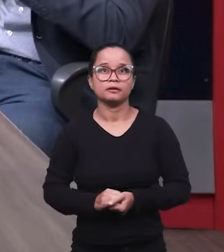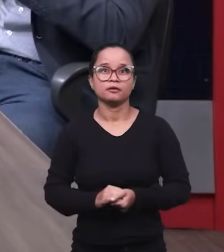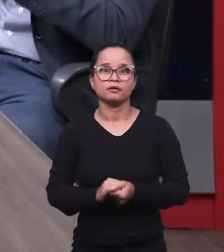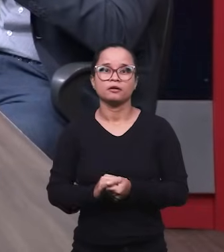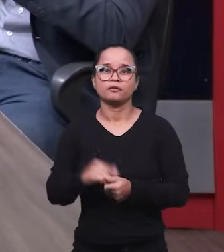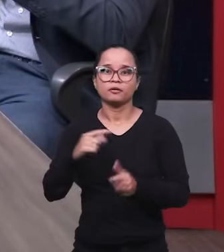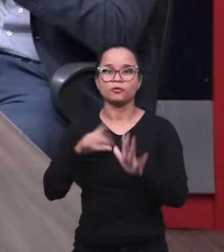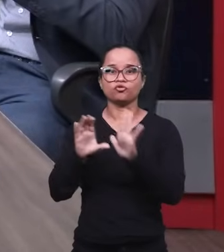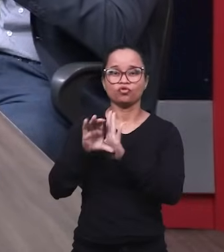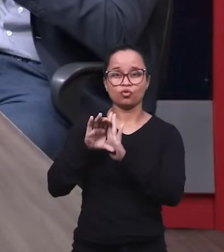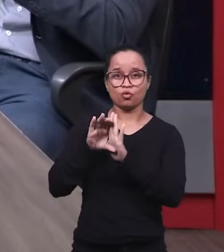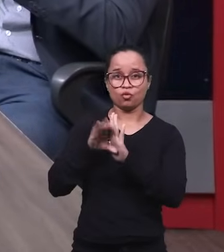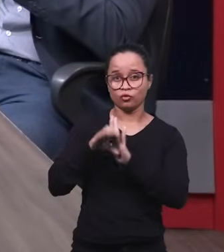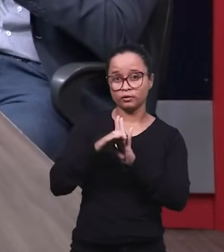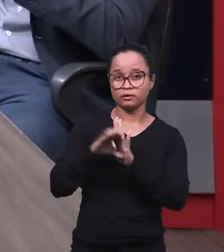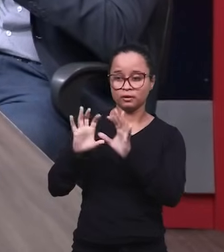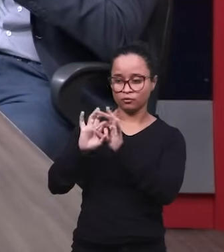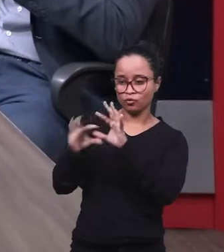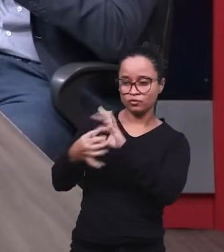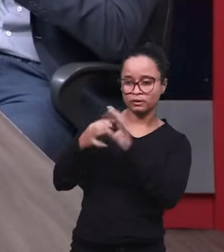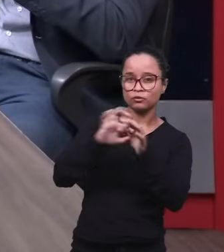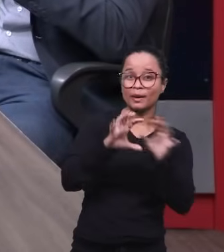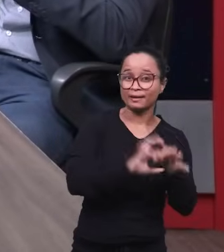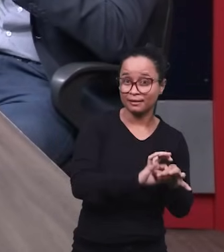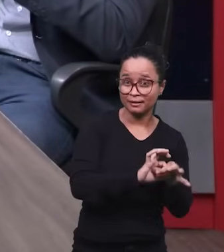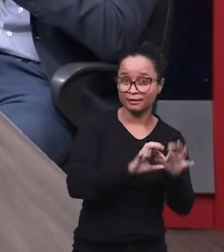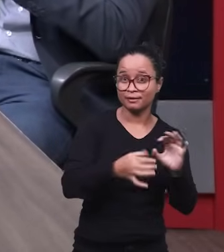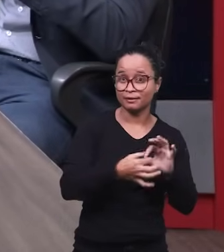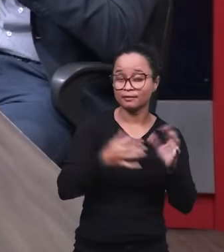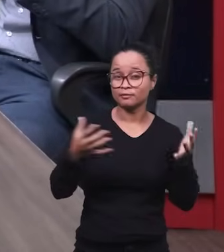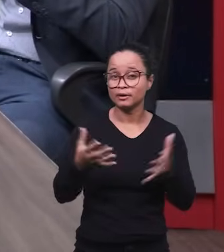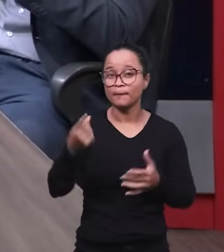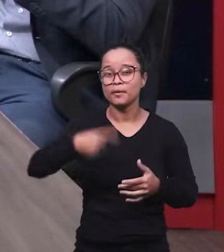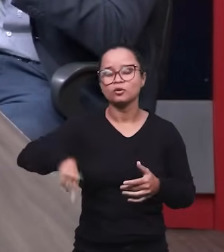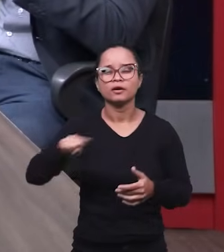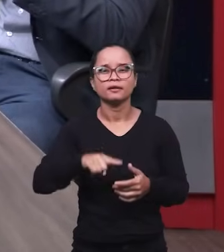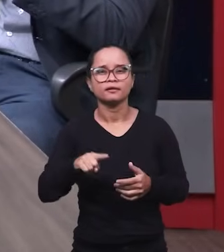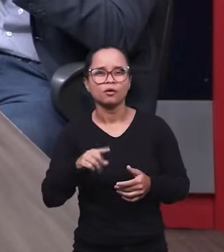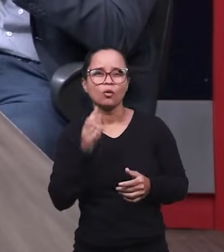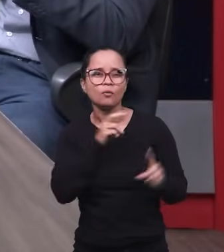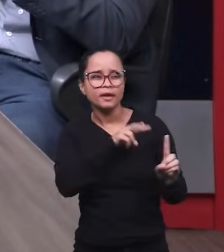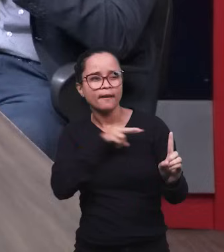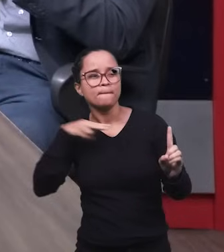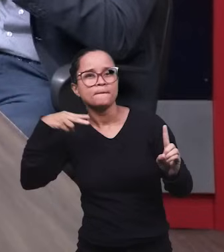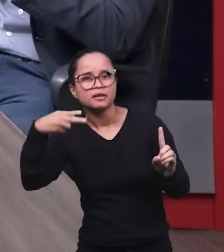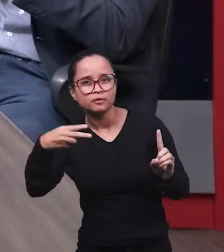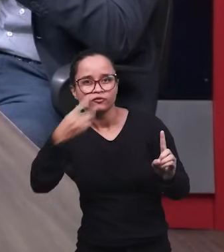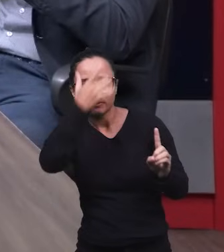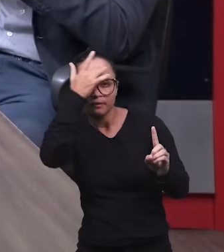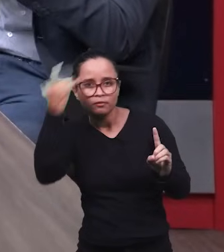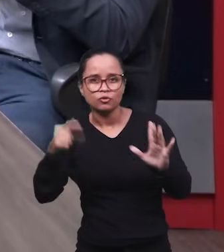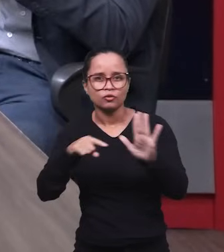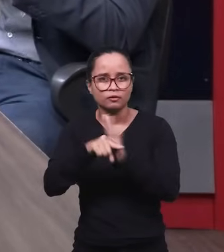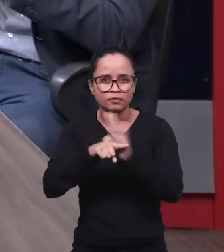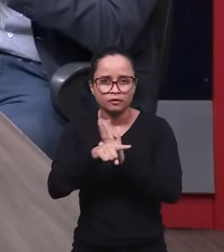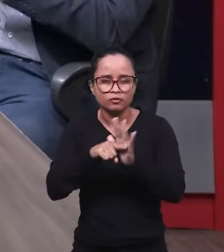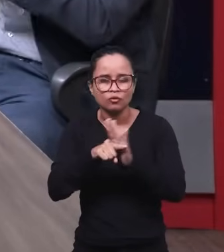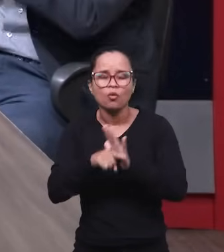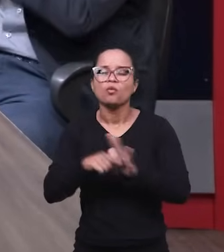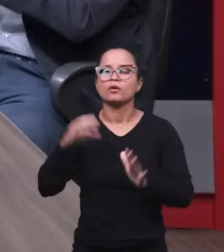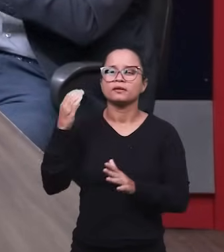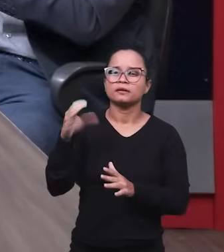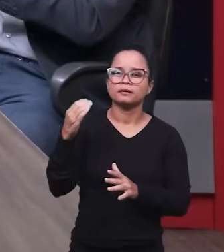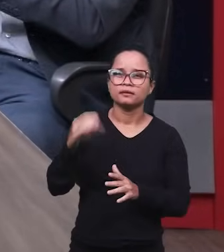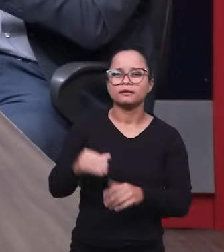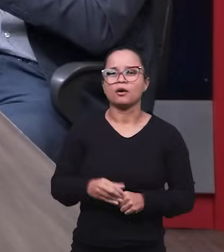uma contextualização da visão desses cientistas em relação ao tempo, né? A visão de Newton, a visão